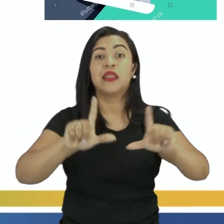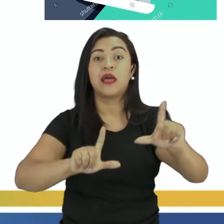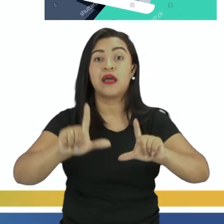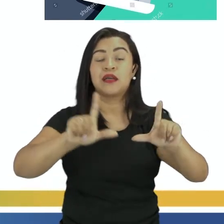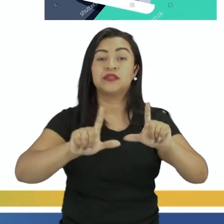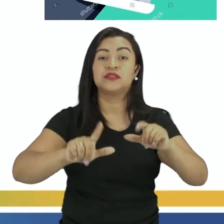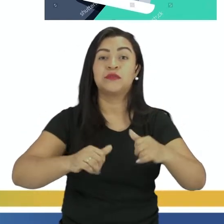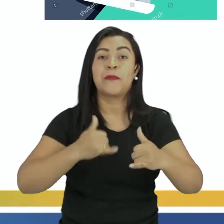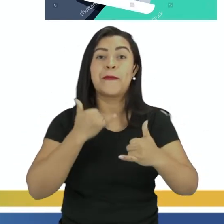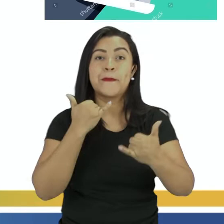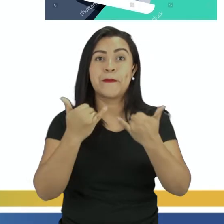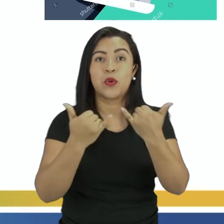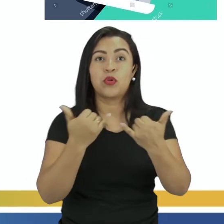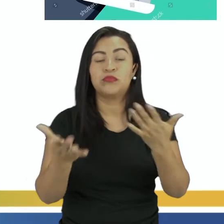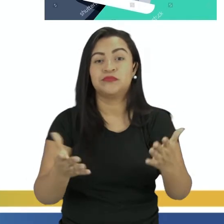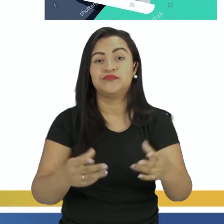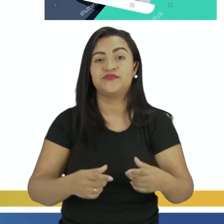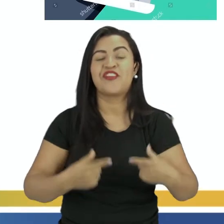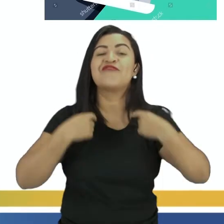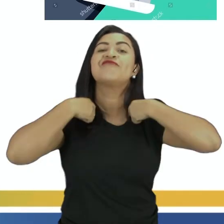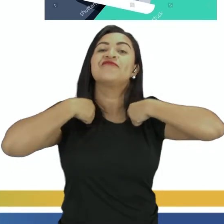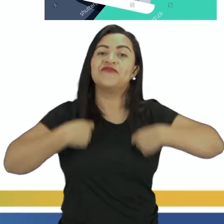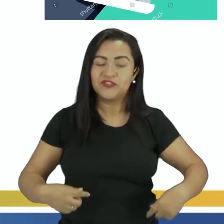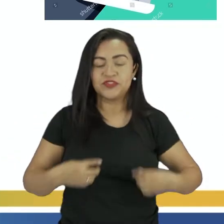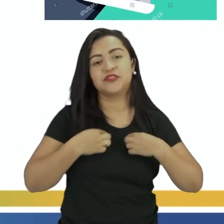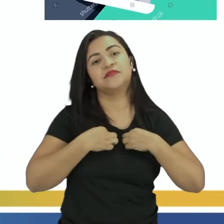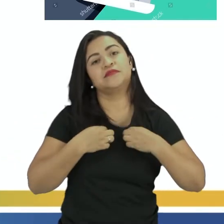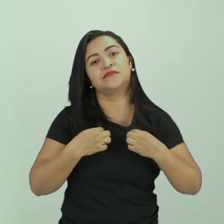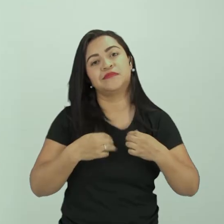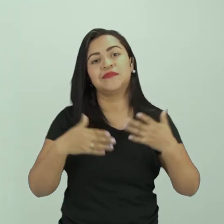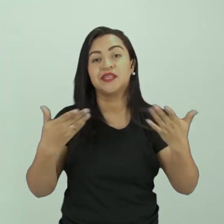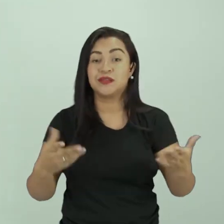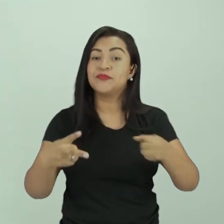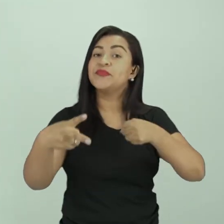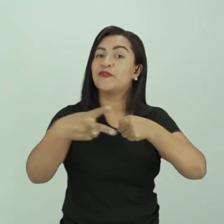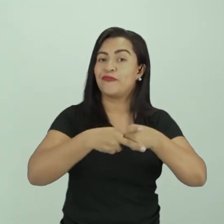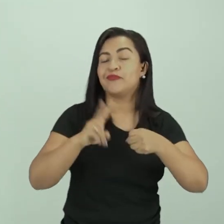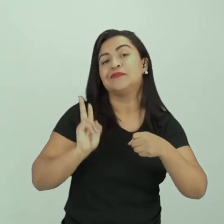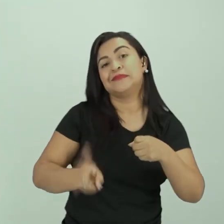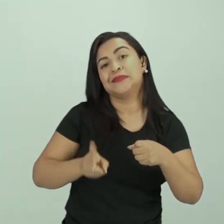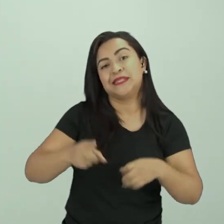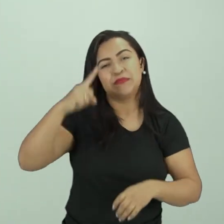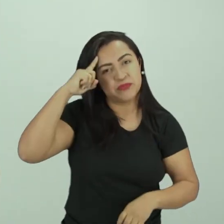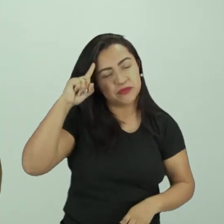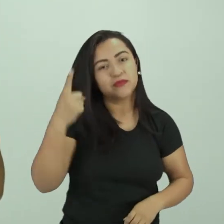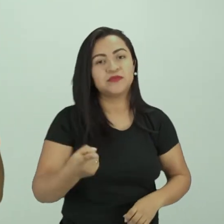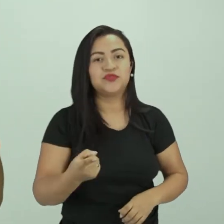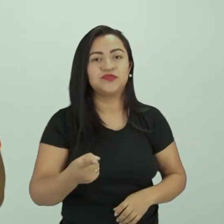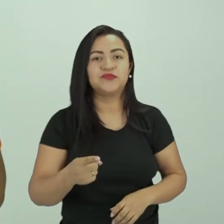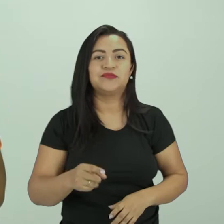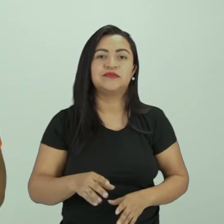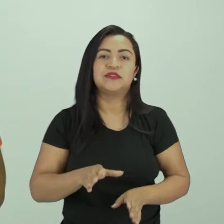verbo principal, é o verbo no imperativo, que vai estar sempre te dando um comando do que você deve fazer.